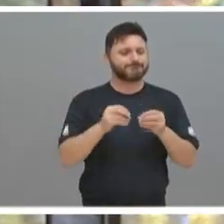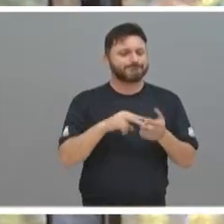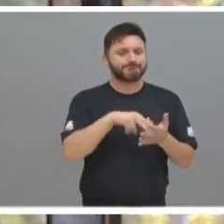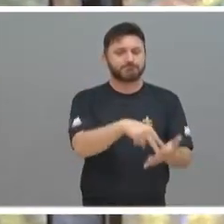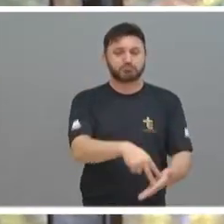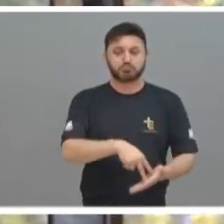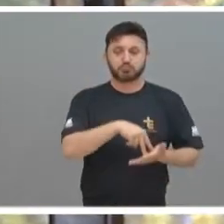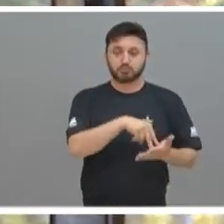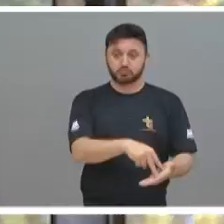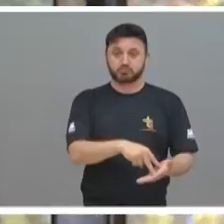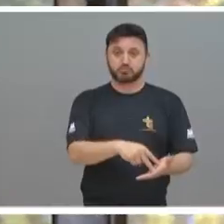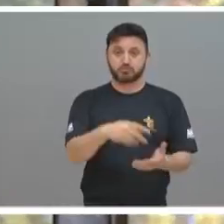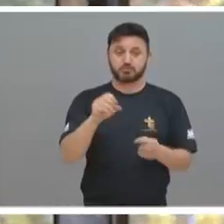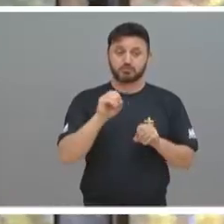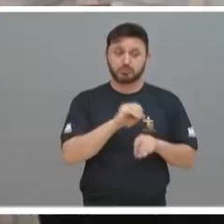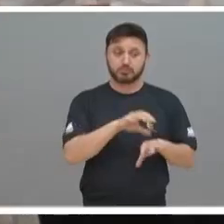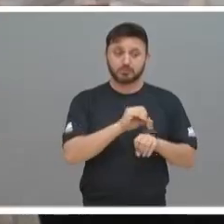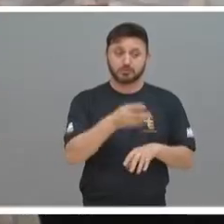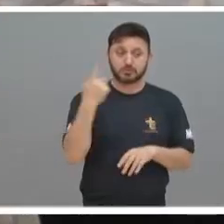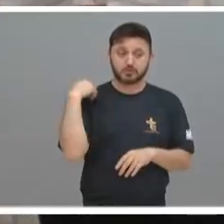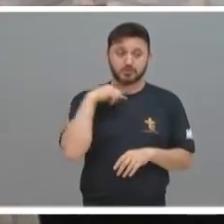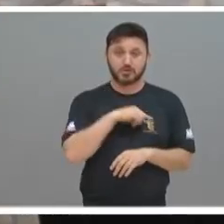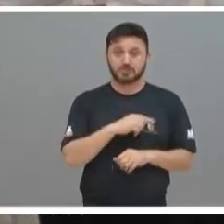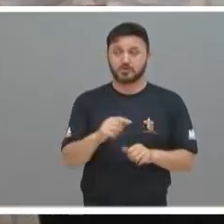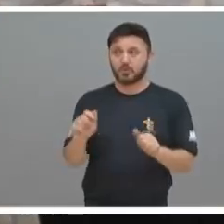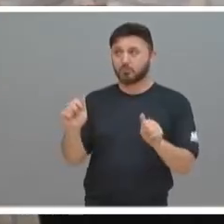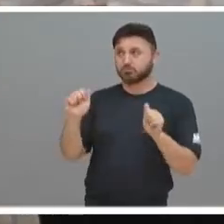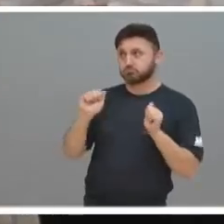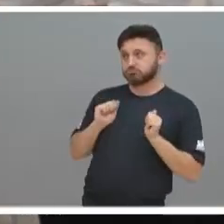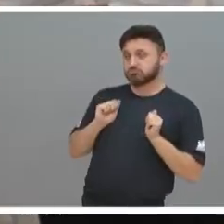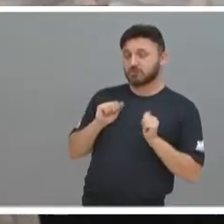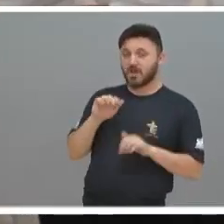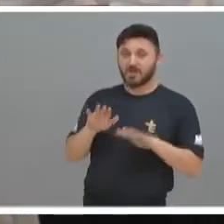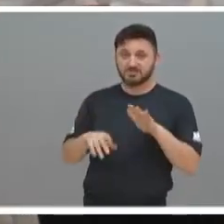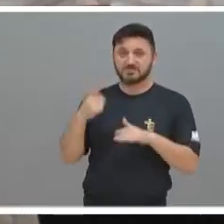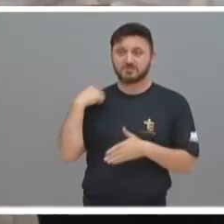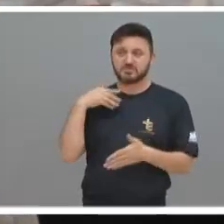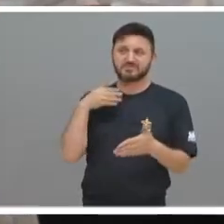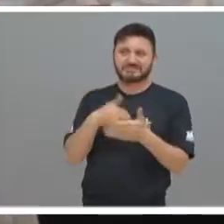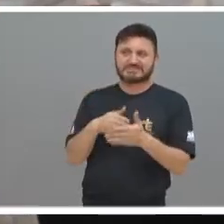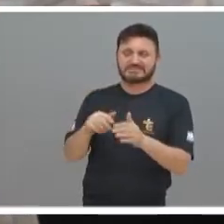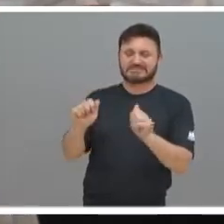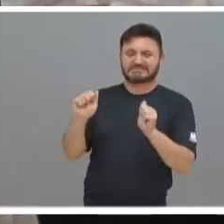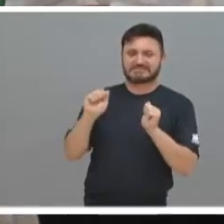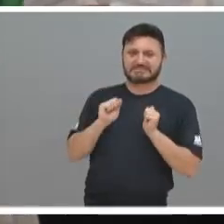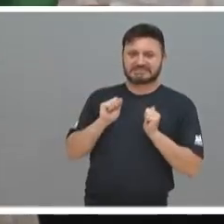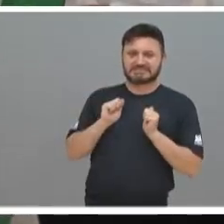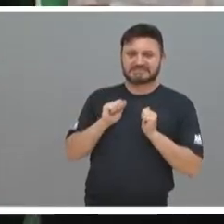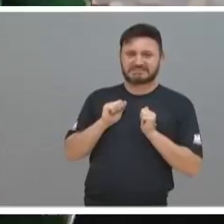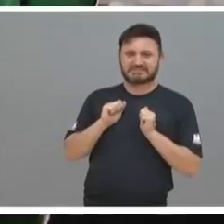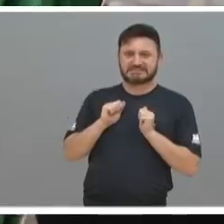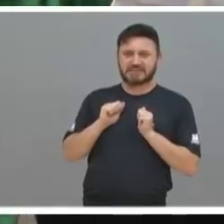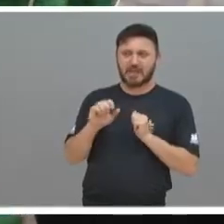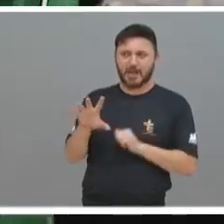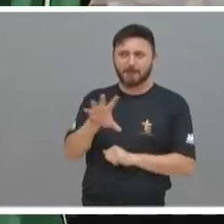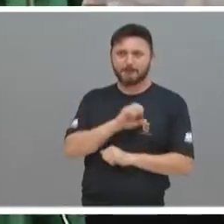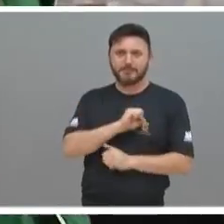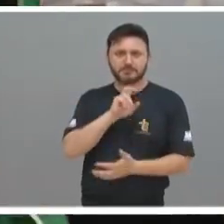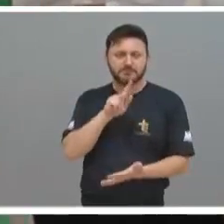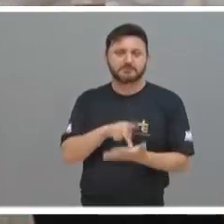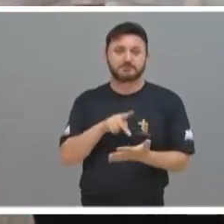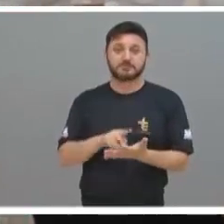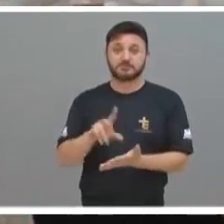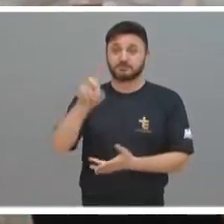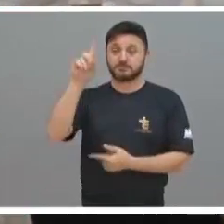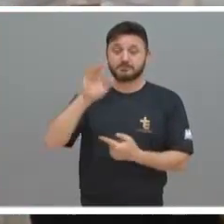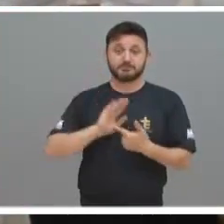mantemos indiferentes. Pela nossa resistência e indiferença ao amor revelado de